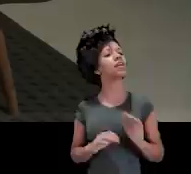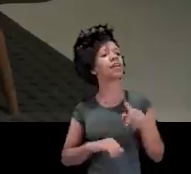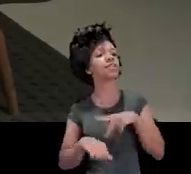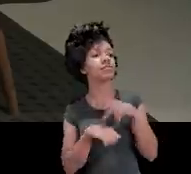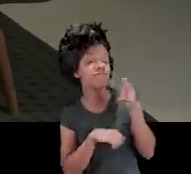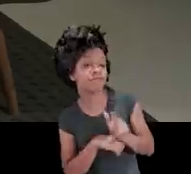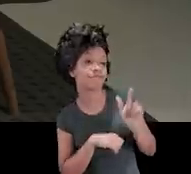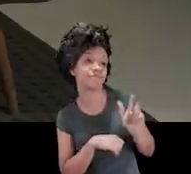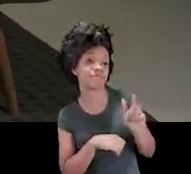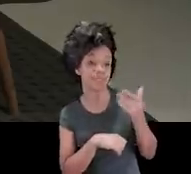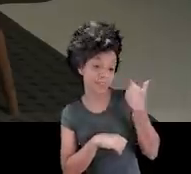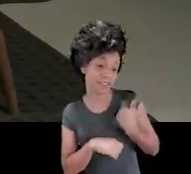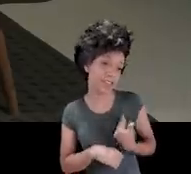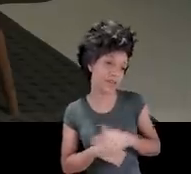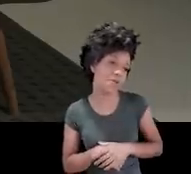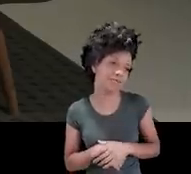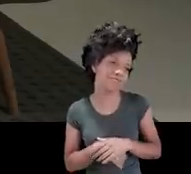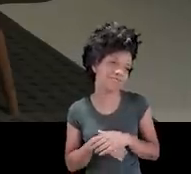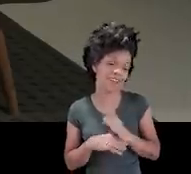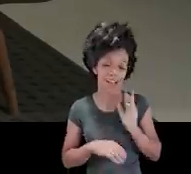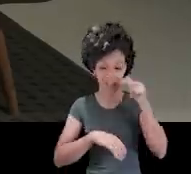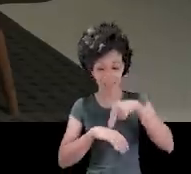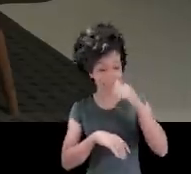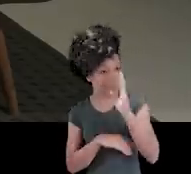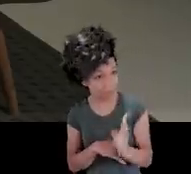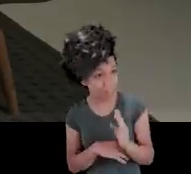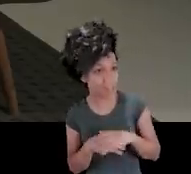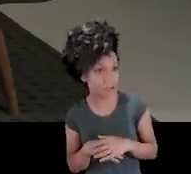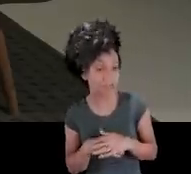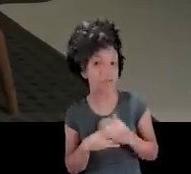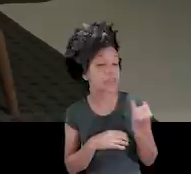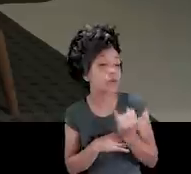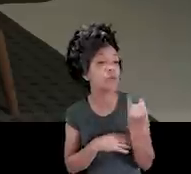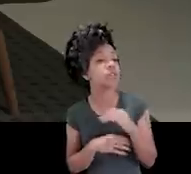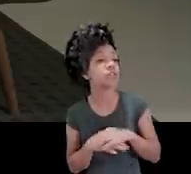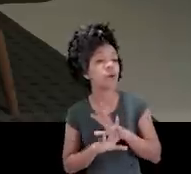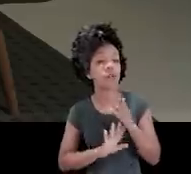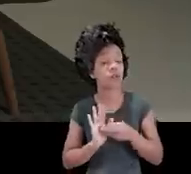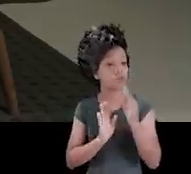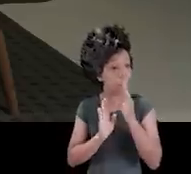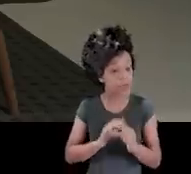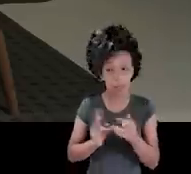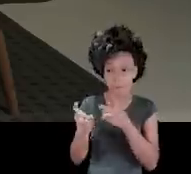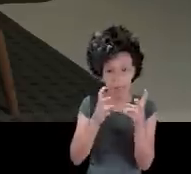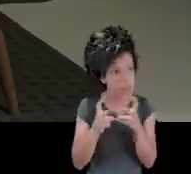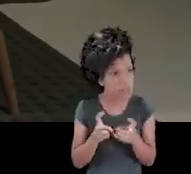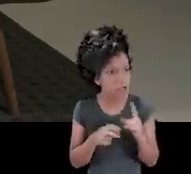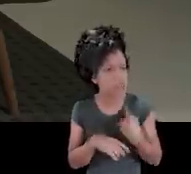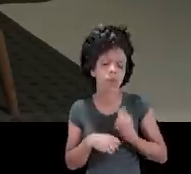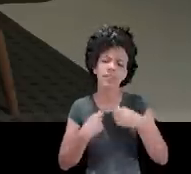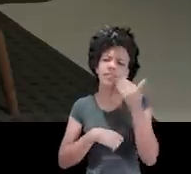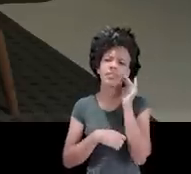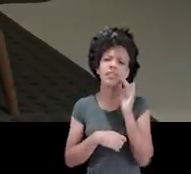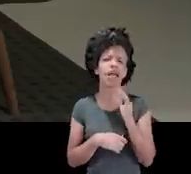internacional. E eu sou um cidadão materializado no Brasil. E uma coisa muito importante para que todos os brasileiros percebam, nós temos que entender